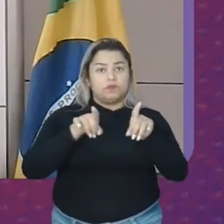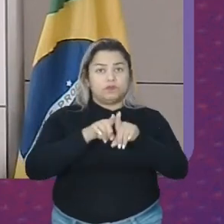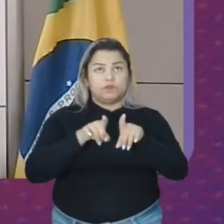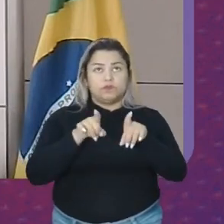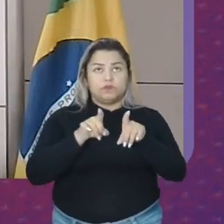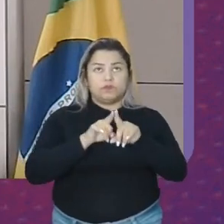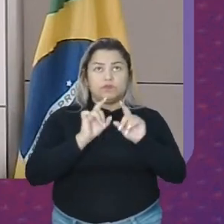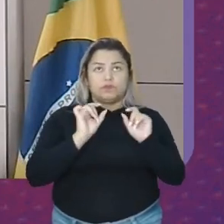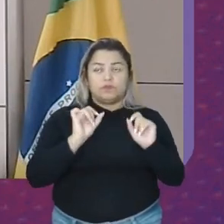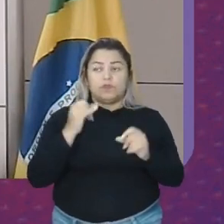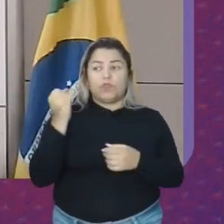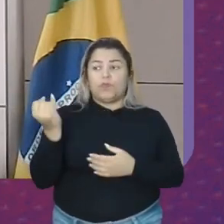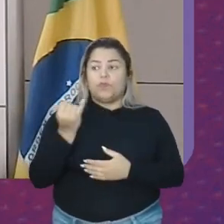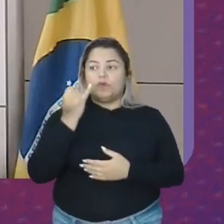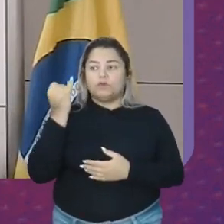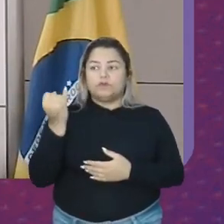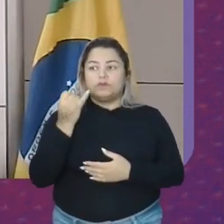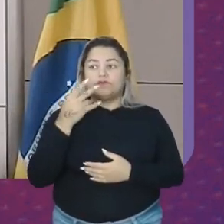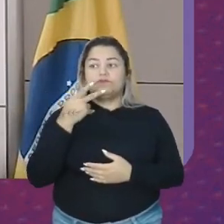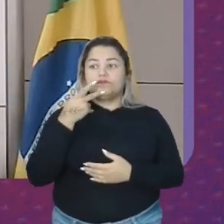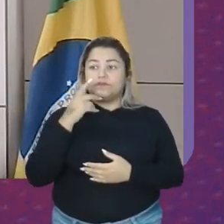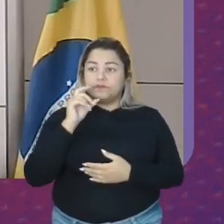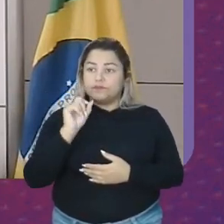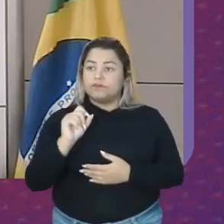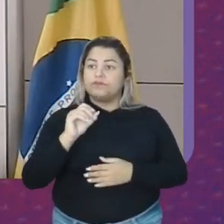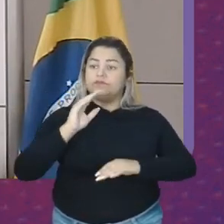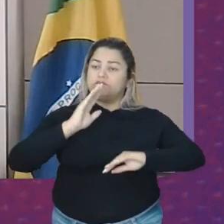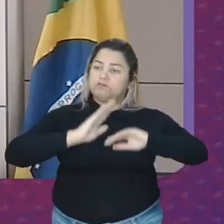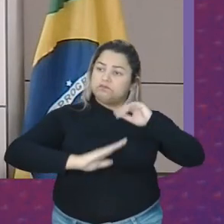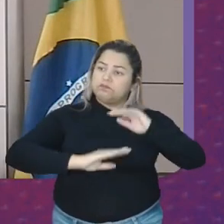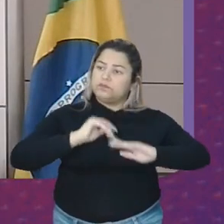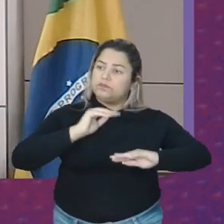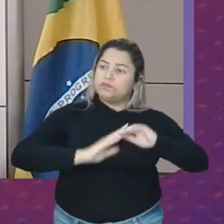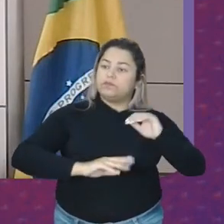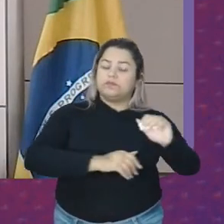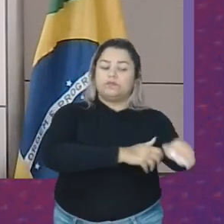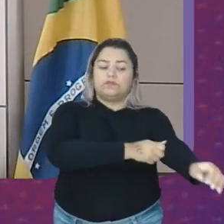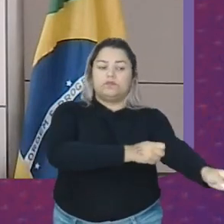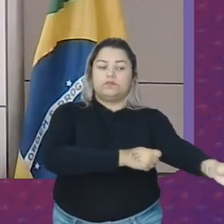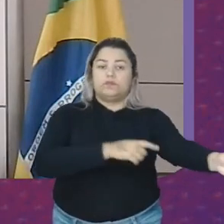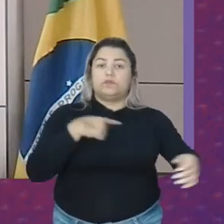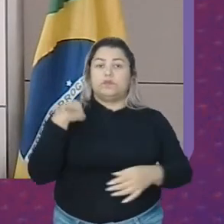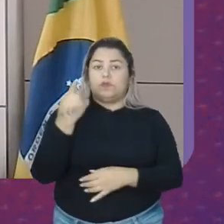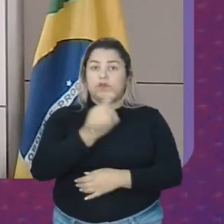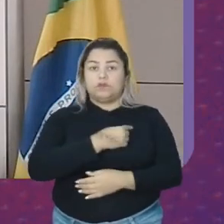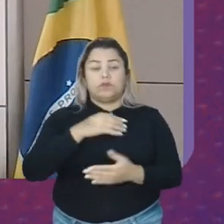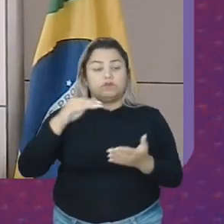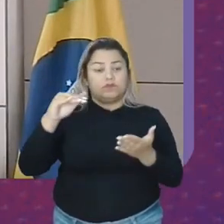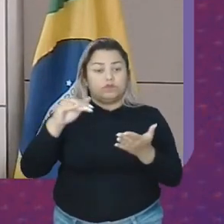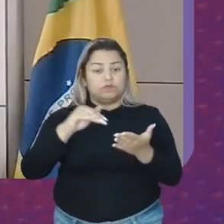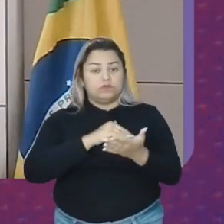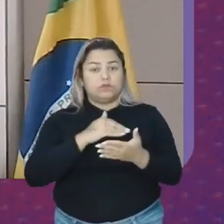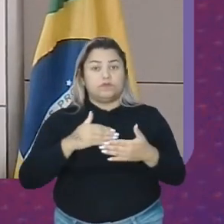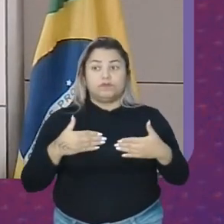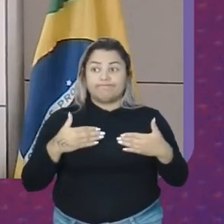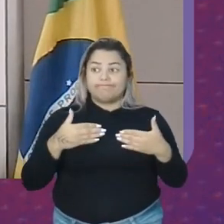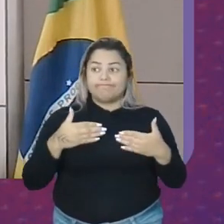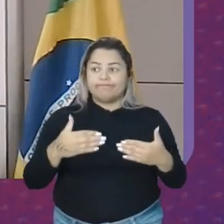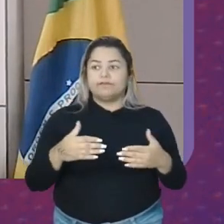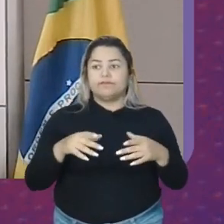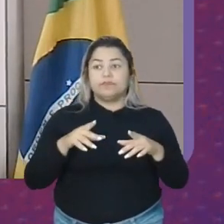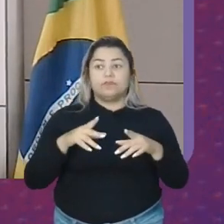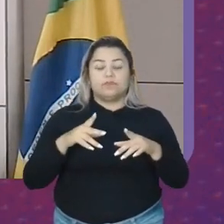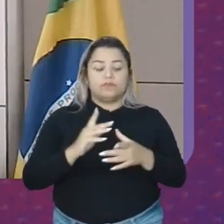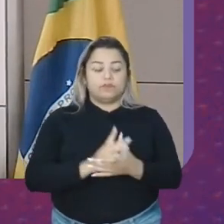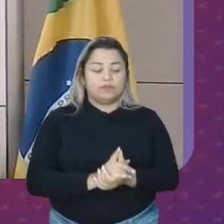E é muito importante dizer que várias ações da nossa secretaria, do nosso ministério, elas falam entre